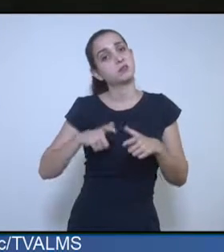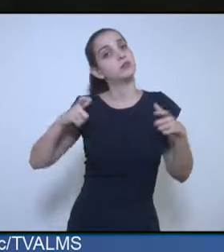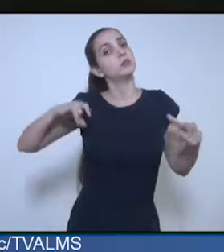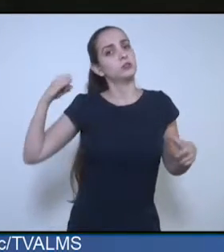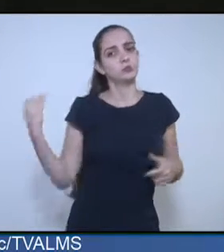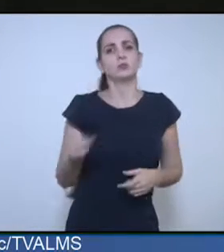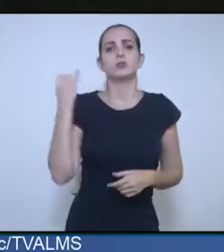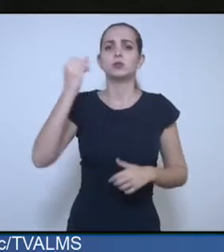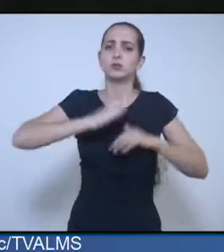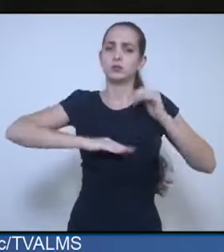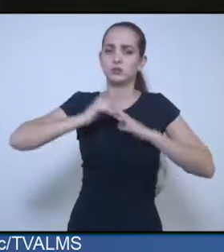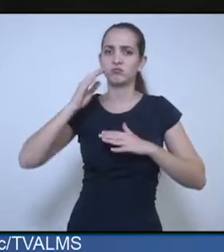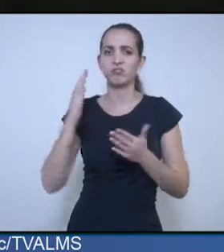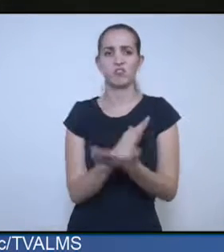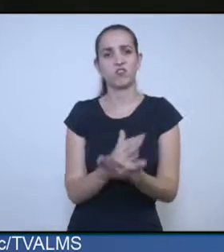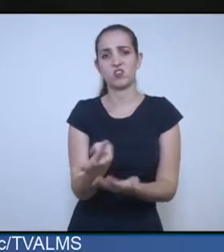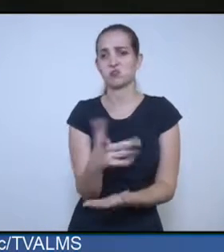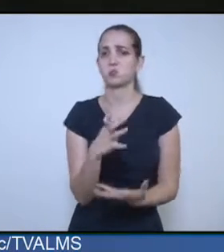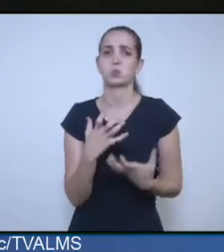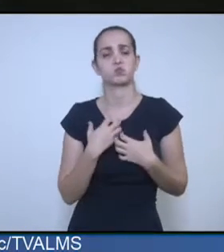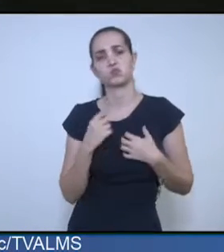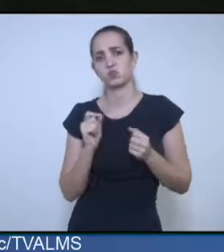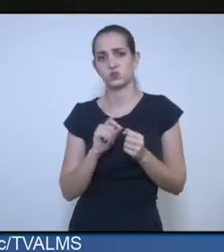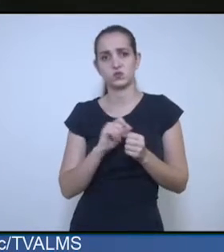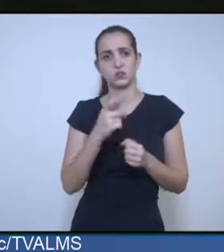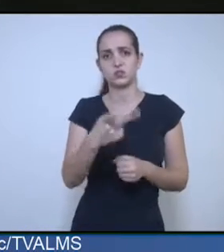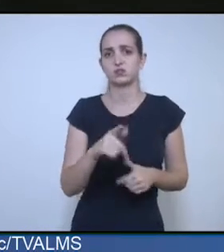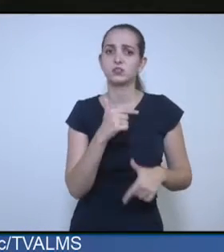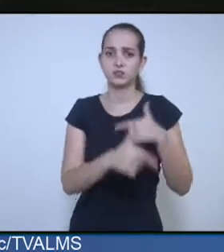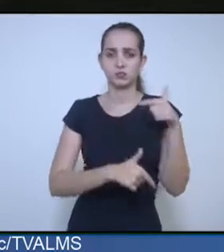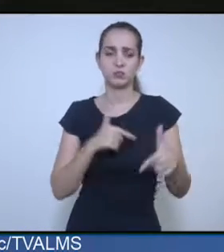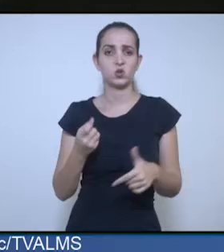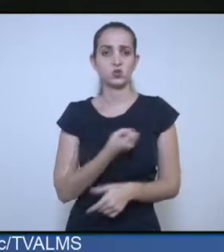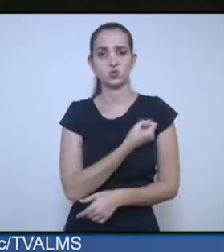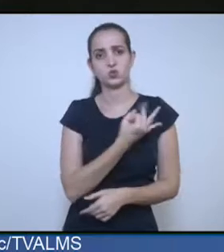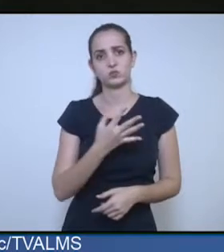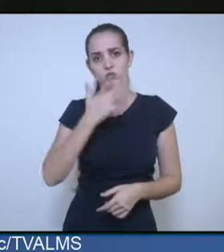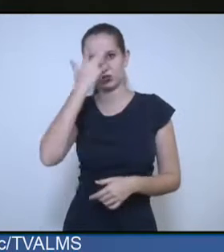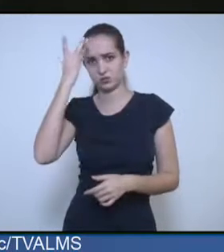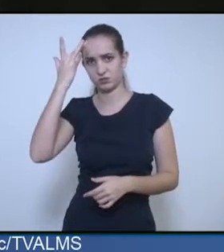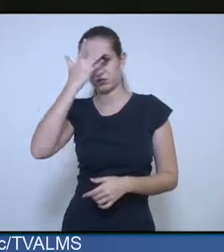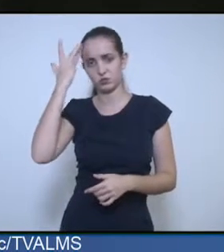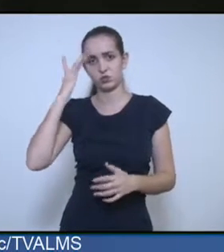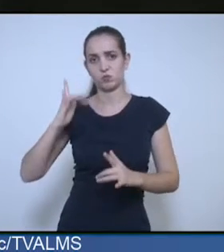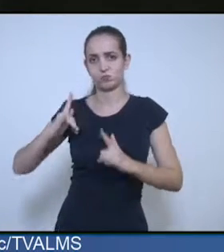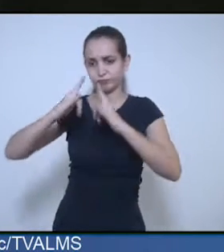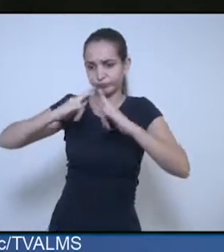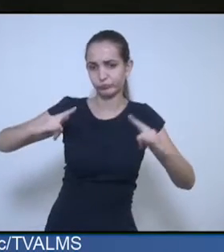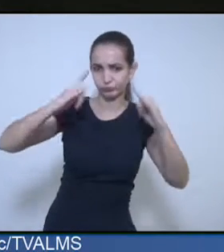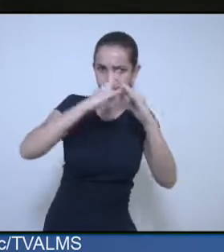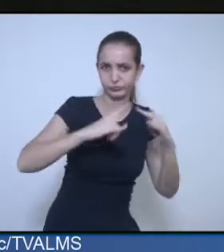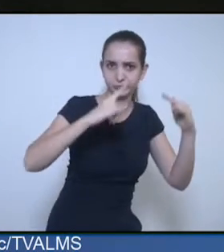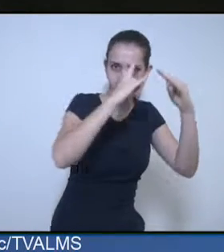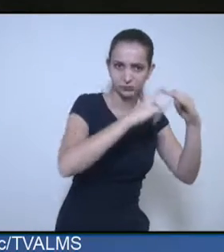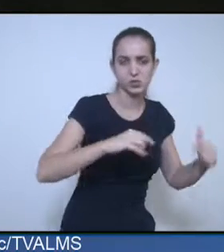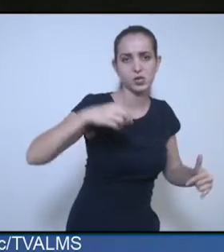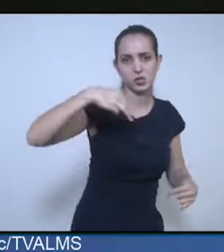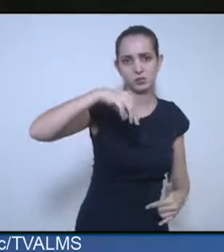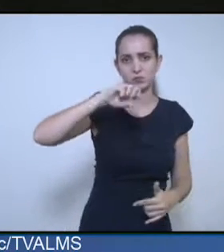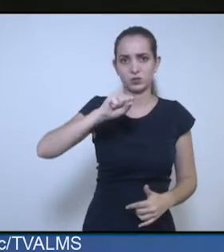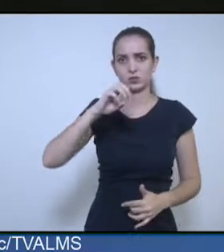que às vezes não têm condições de fazer o seu trabalho. O número de acampamentos sem terra não para de crescer, já